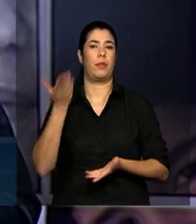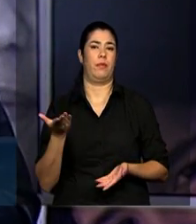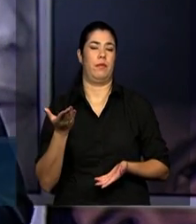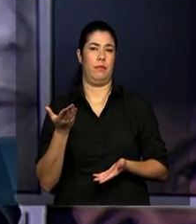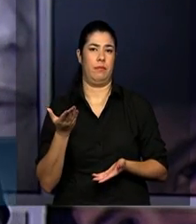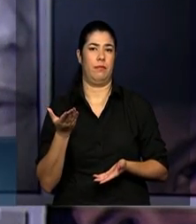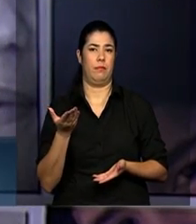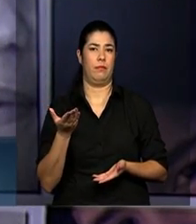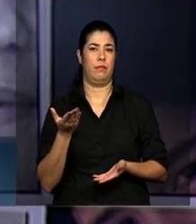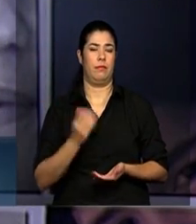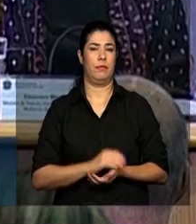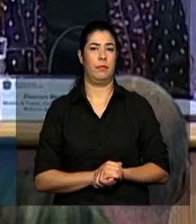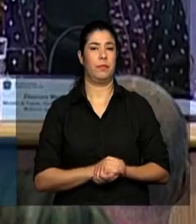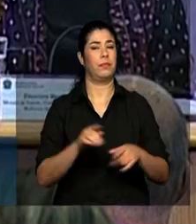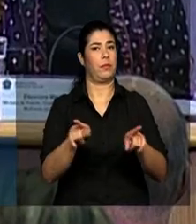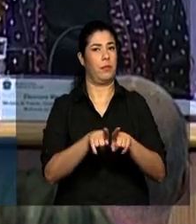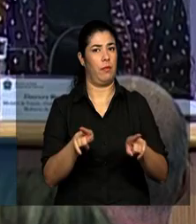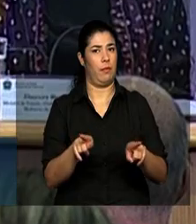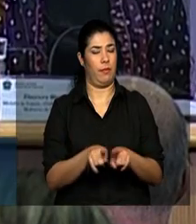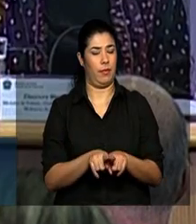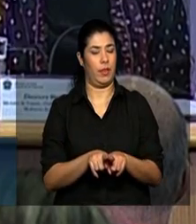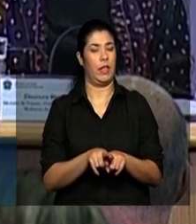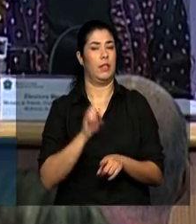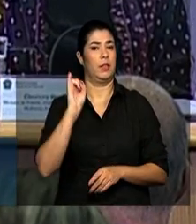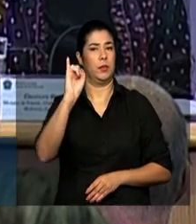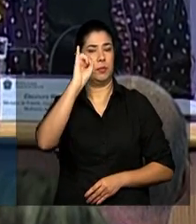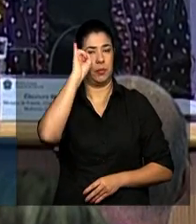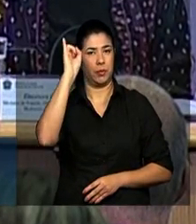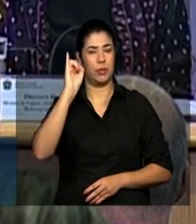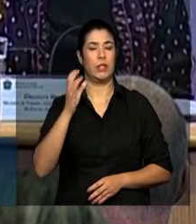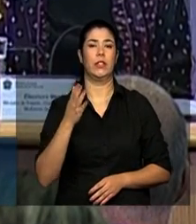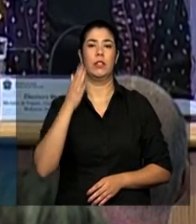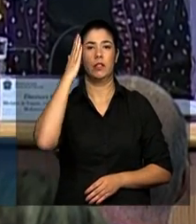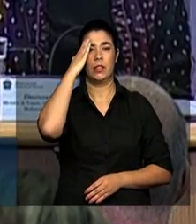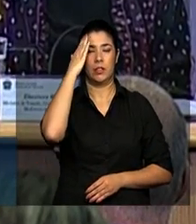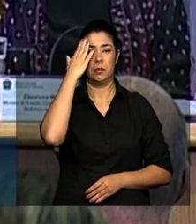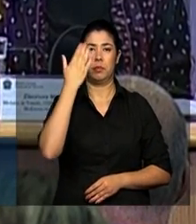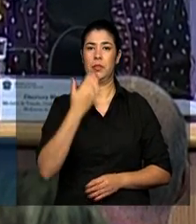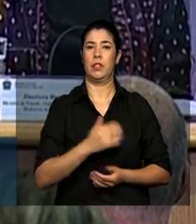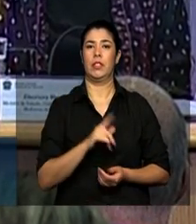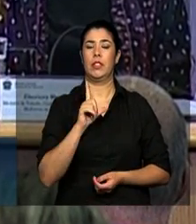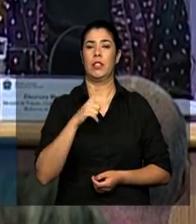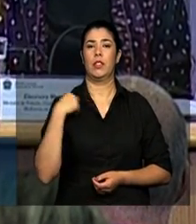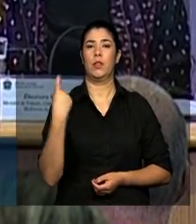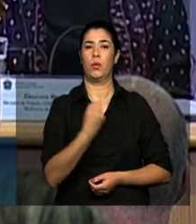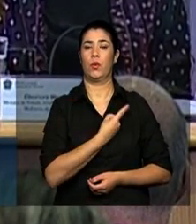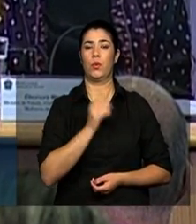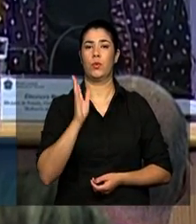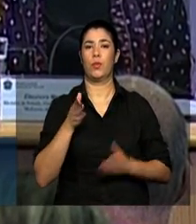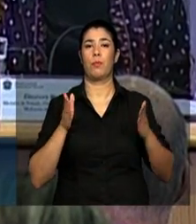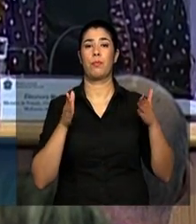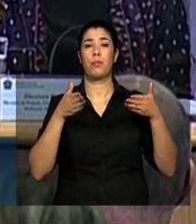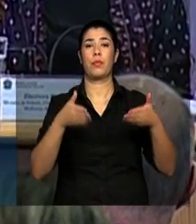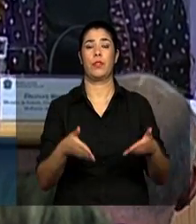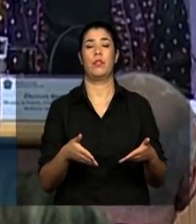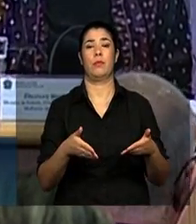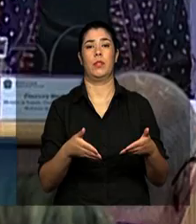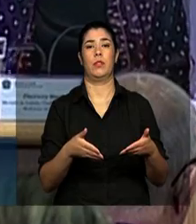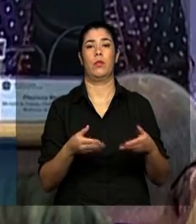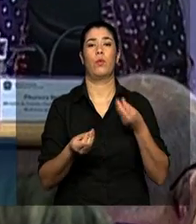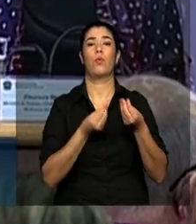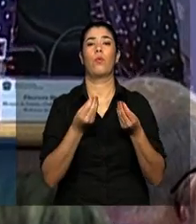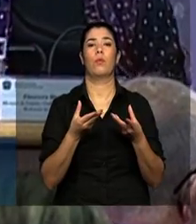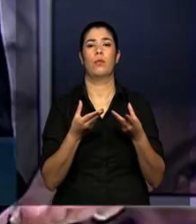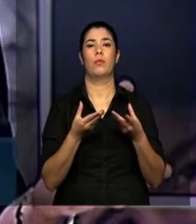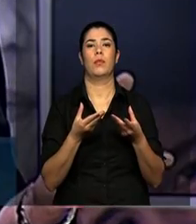Também, ministra Eleonora, é muito bom nós termos participado não do